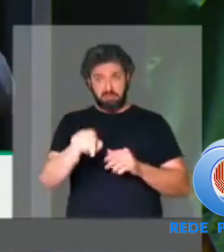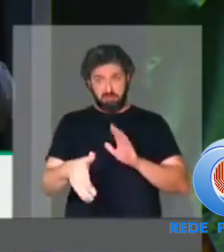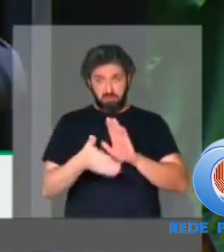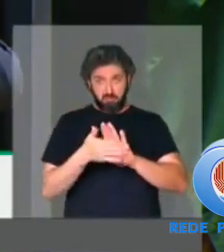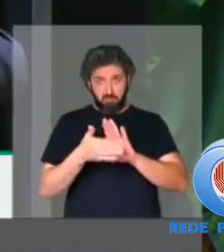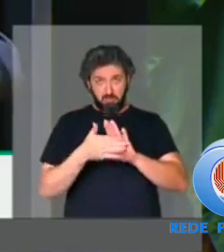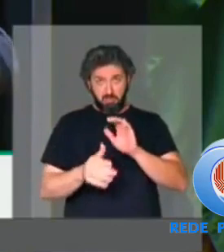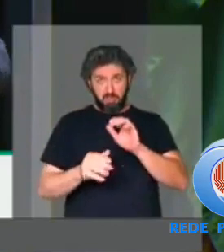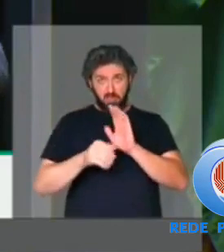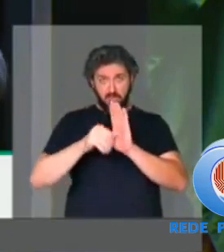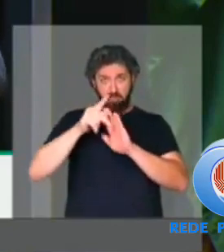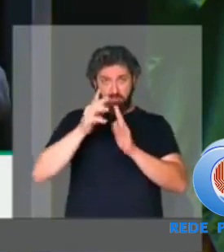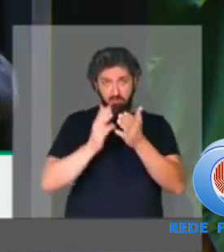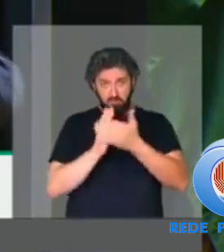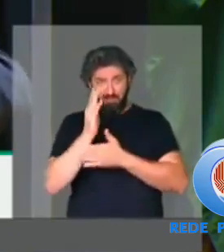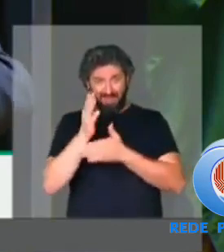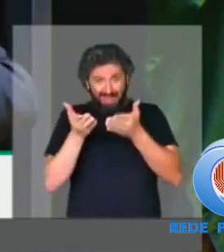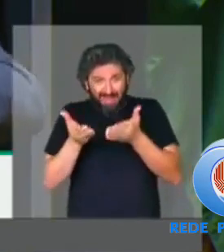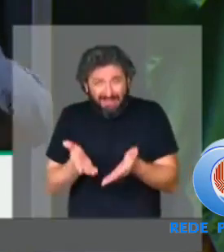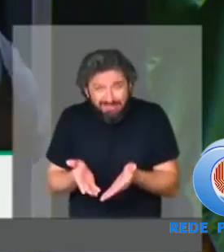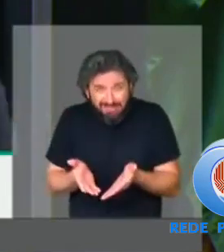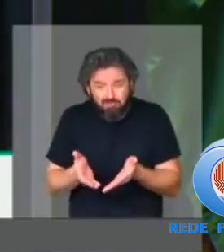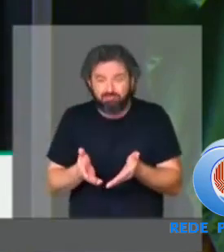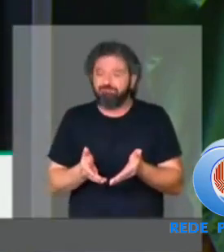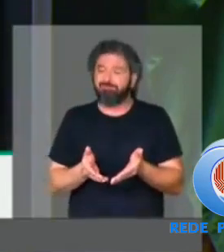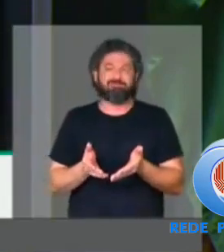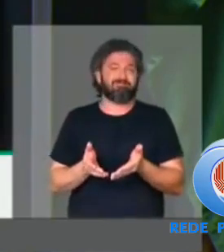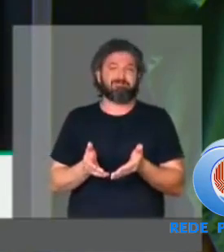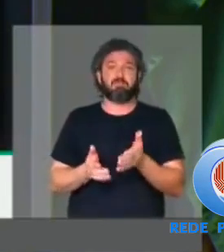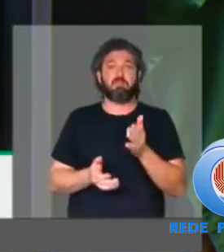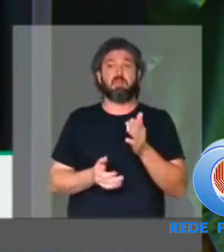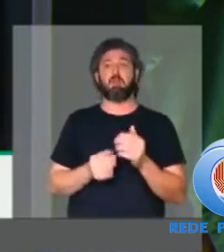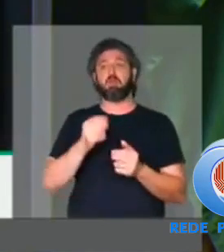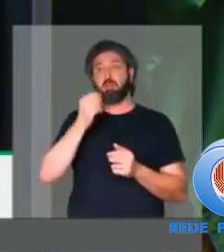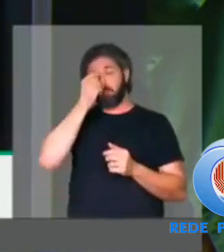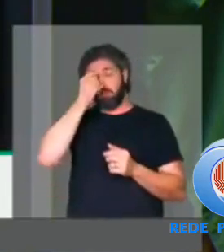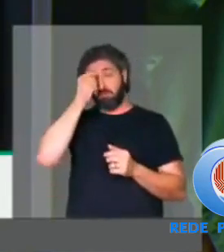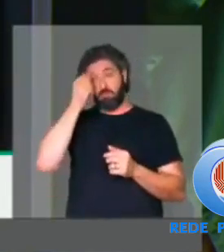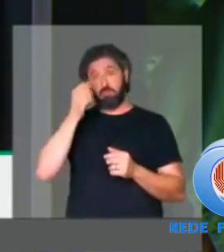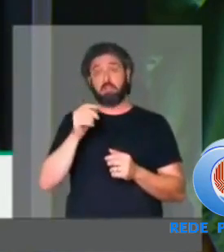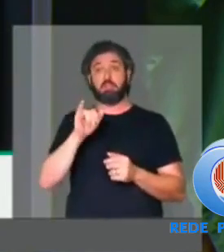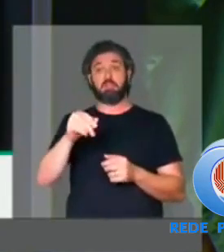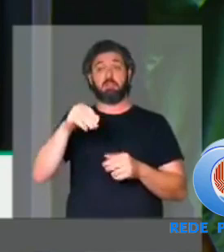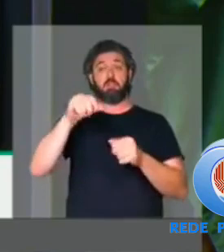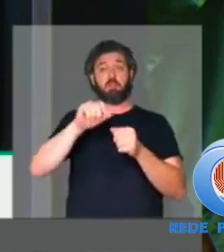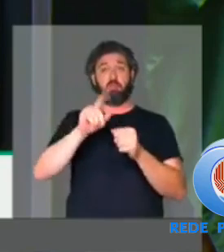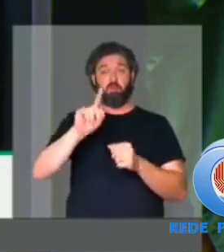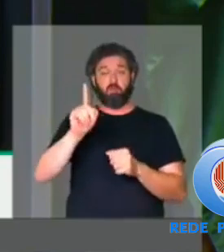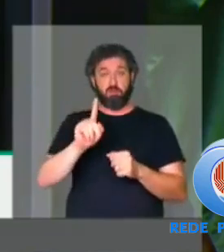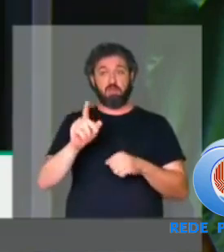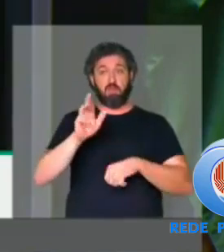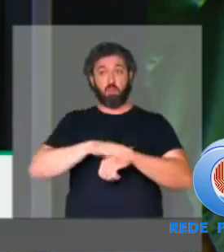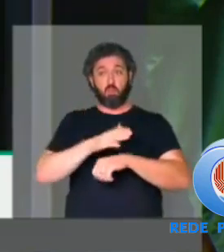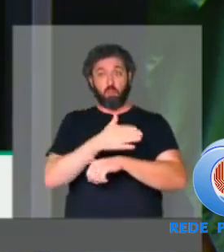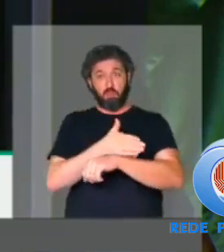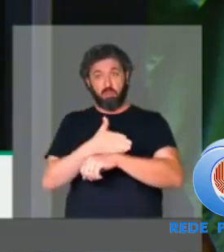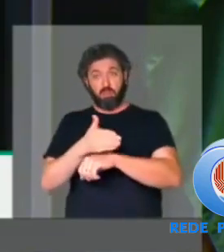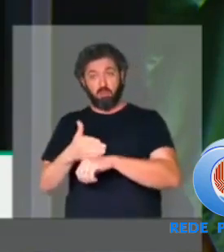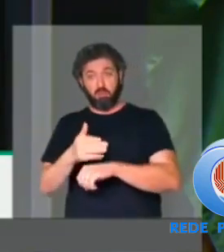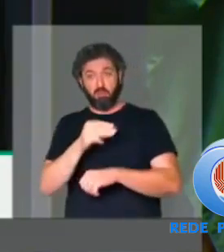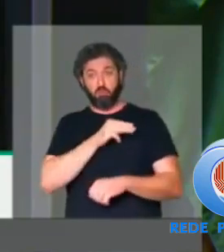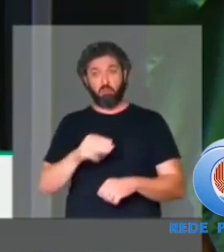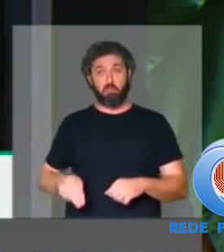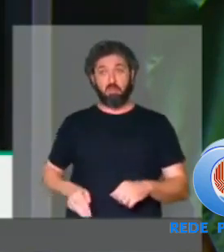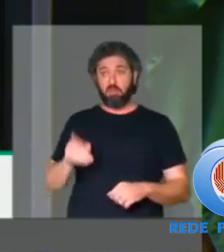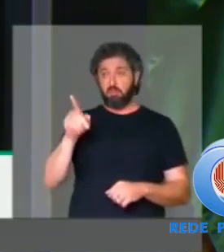medida provisória for aprovada desse jeito, quando não for apreciada no tempo estabelecido,